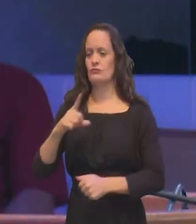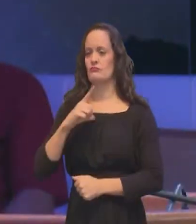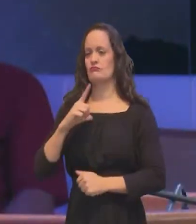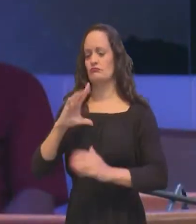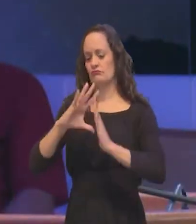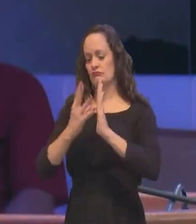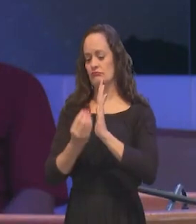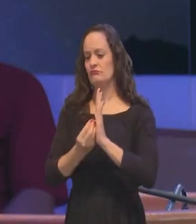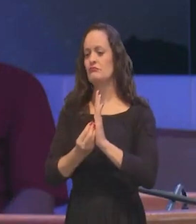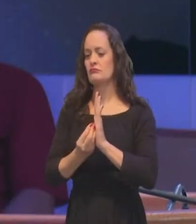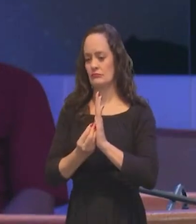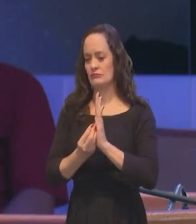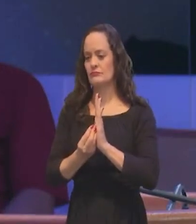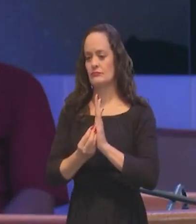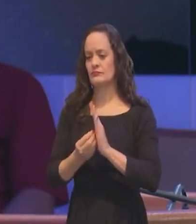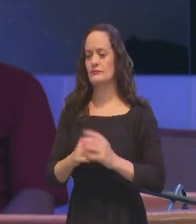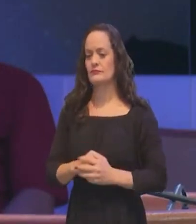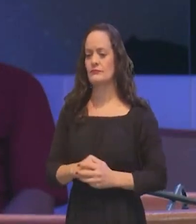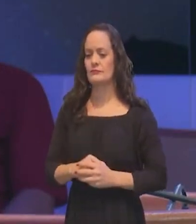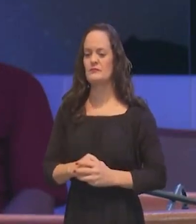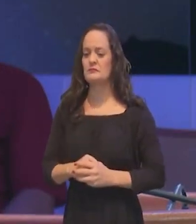em todas as coisas.